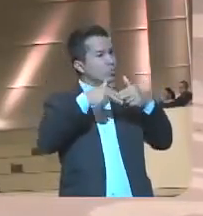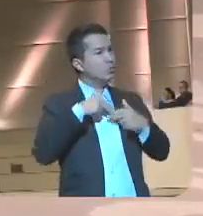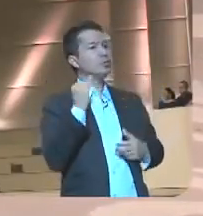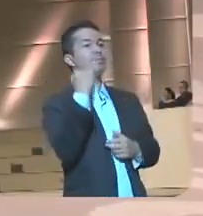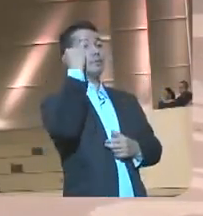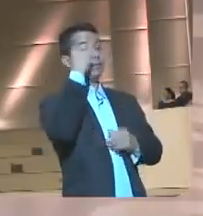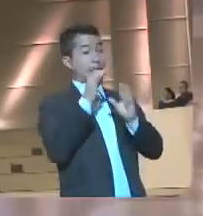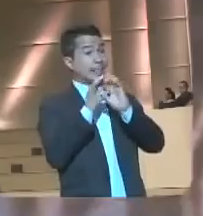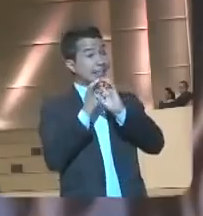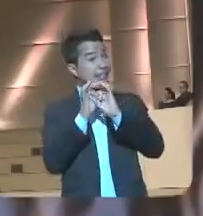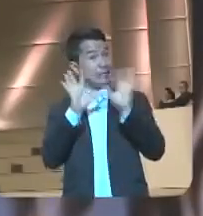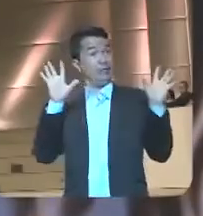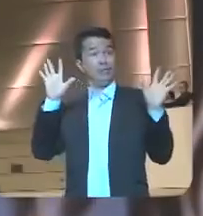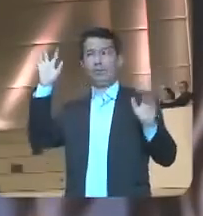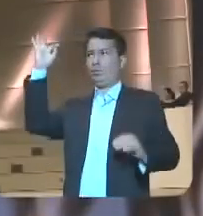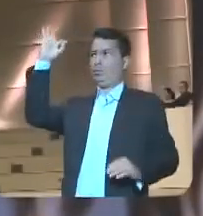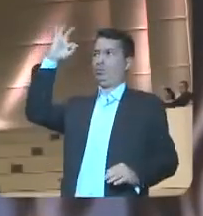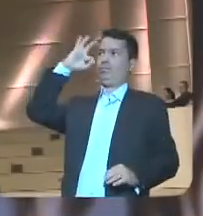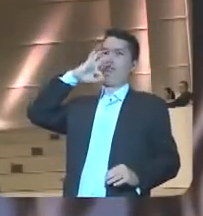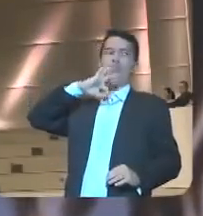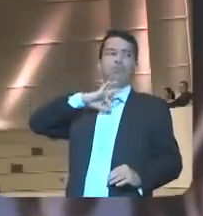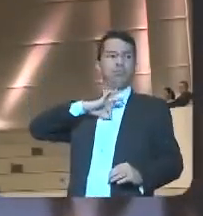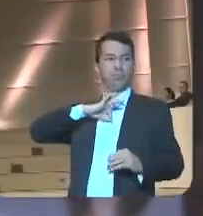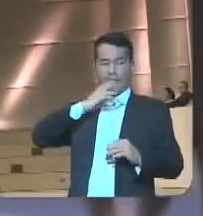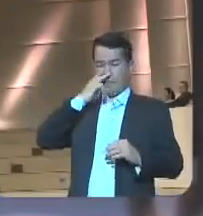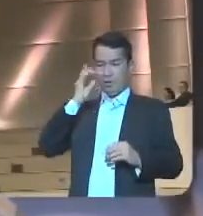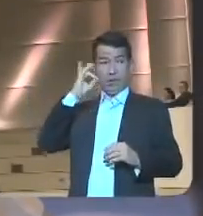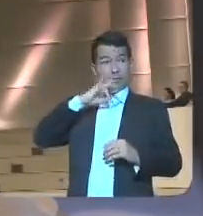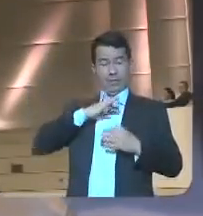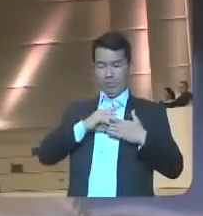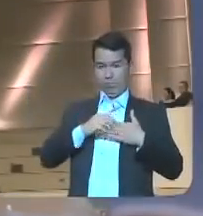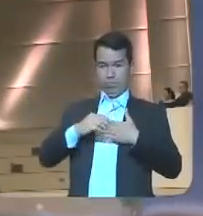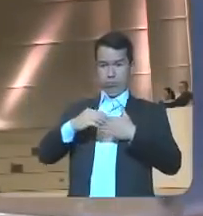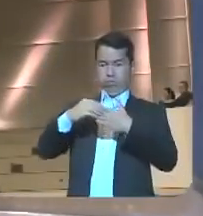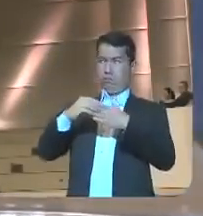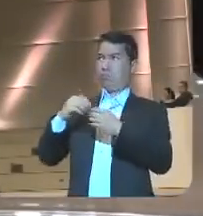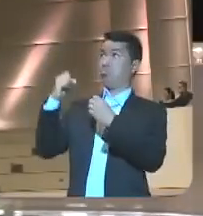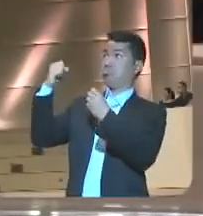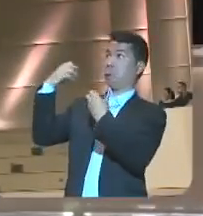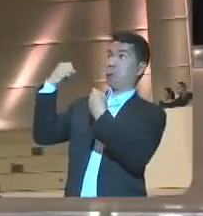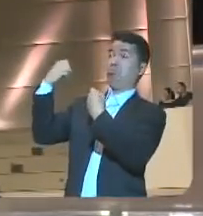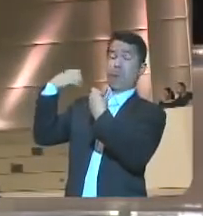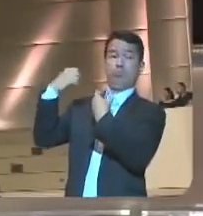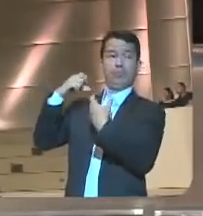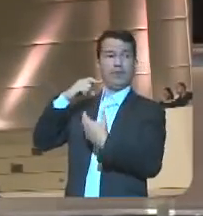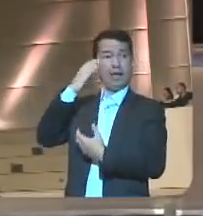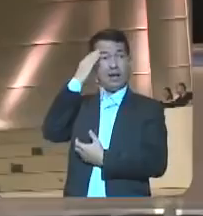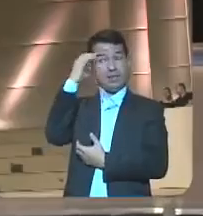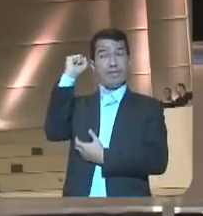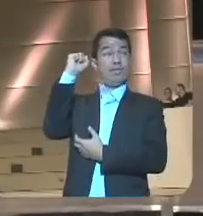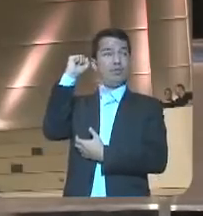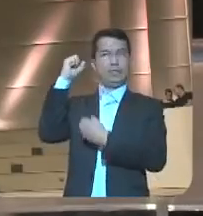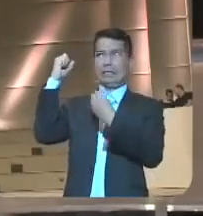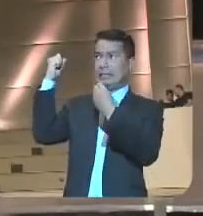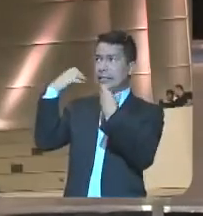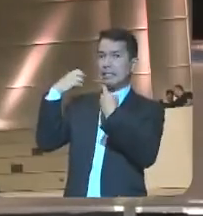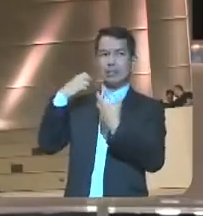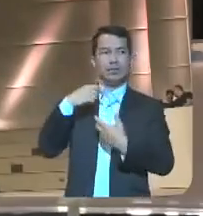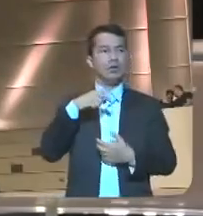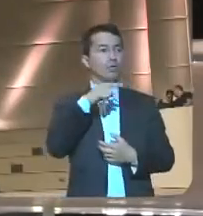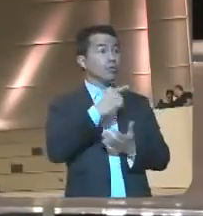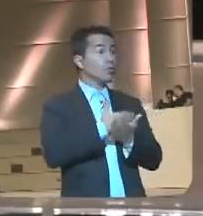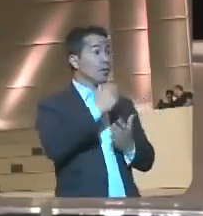não aprendeu a viver porque a palavra de deus diz que ele vai derramar sobre nós sabedoria ea palavra